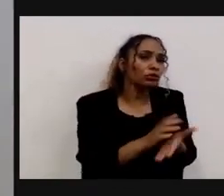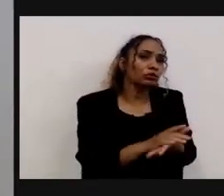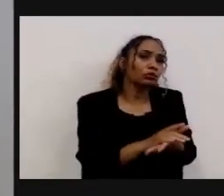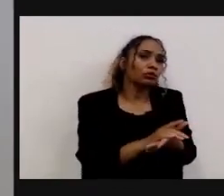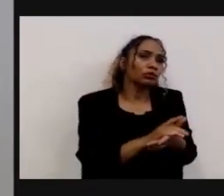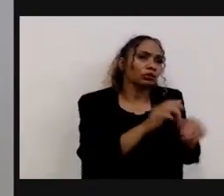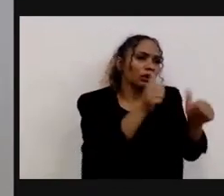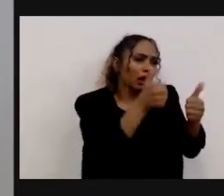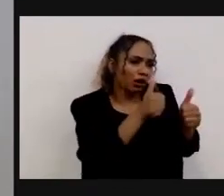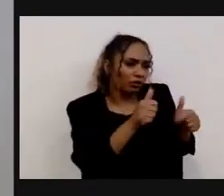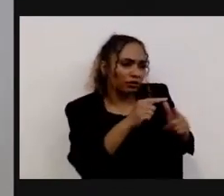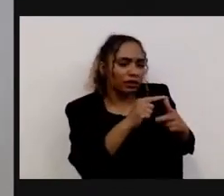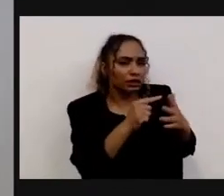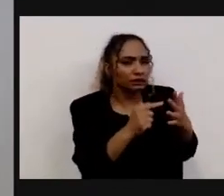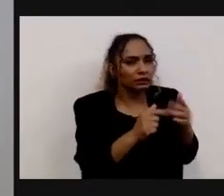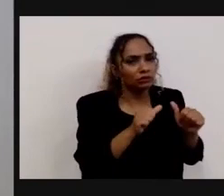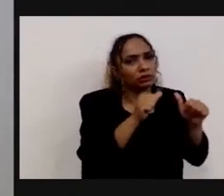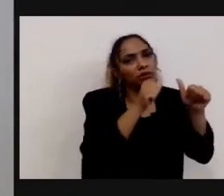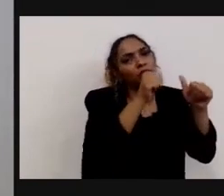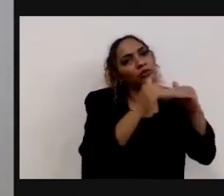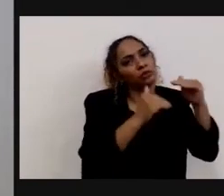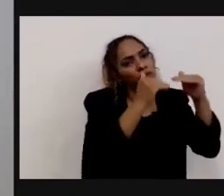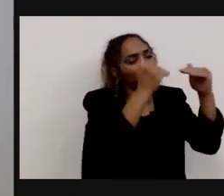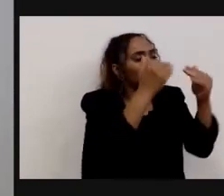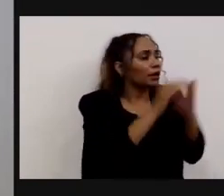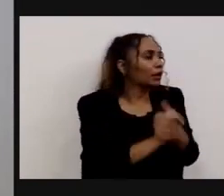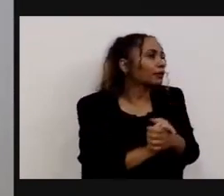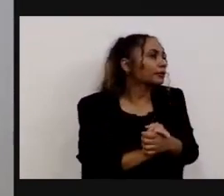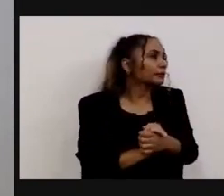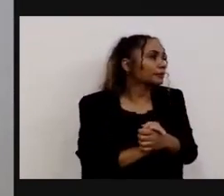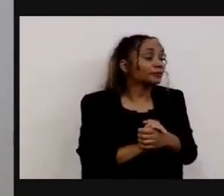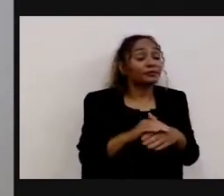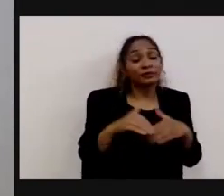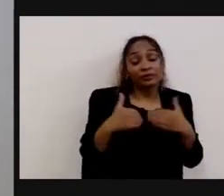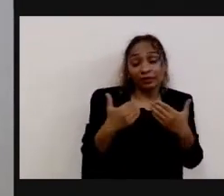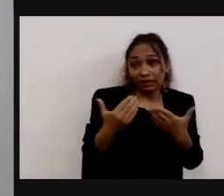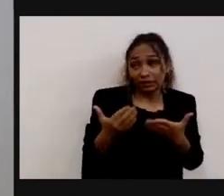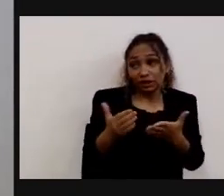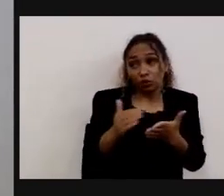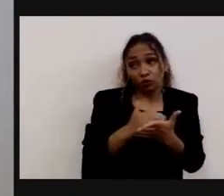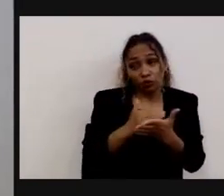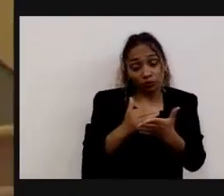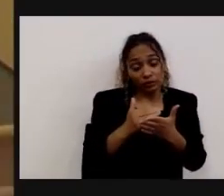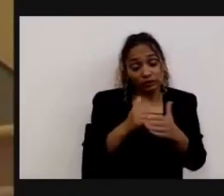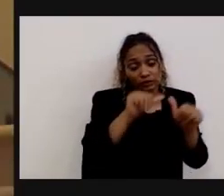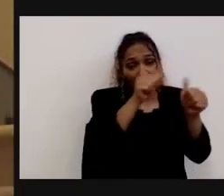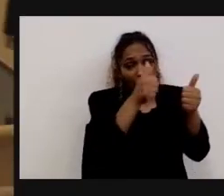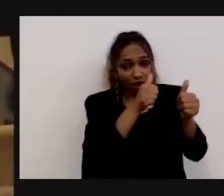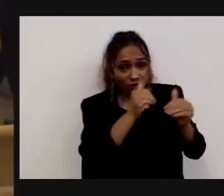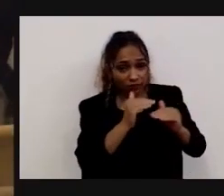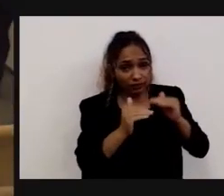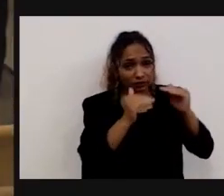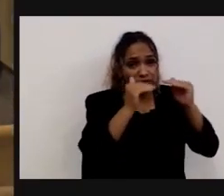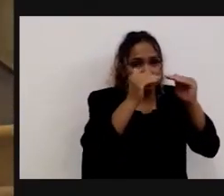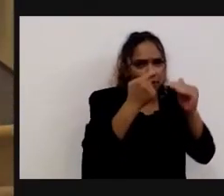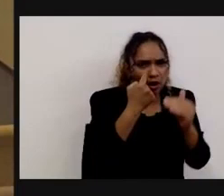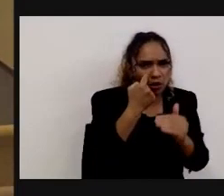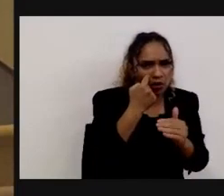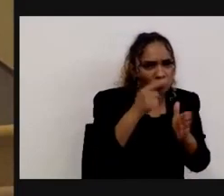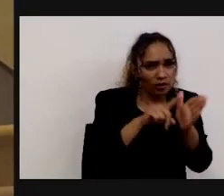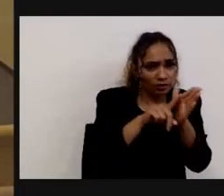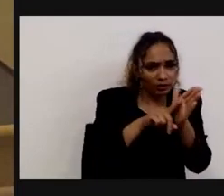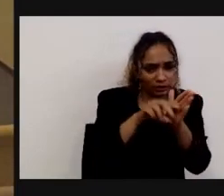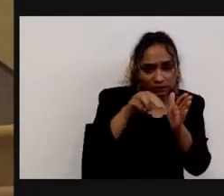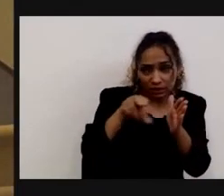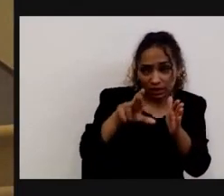avaliação desempenho vou começar por avaliação de desempenho eu quando eu vi a pesquisa da